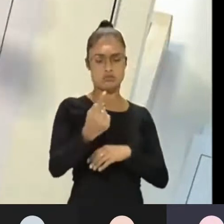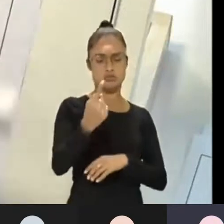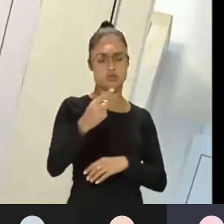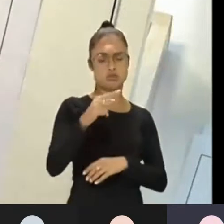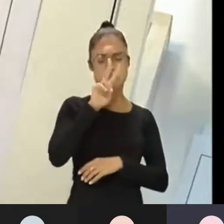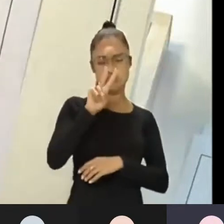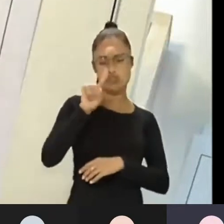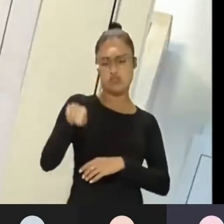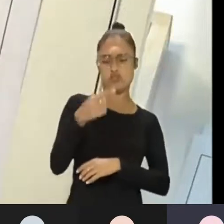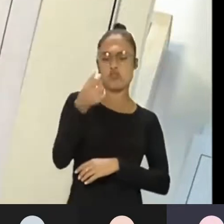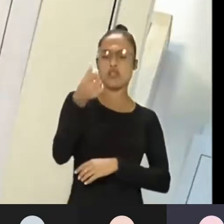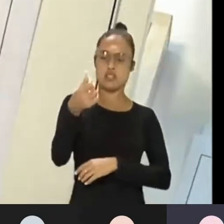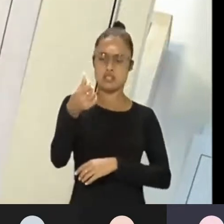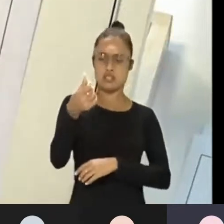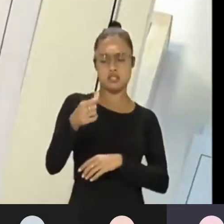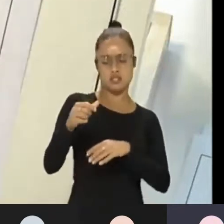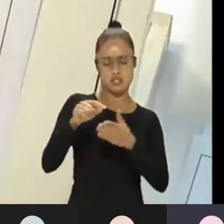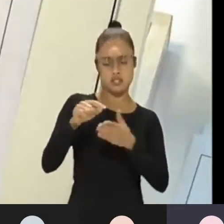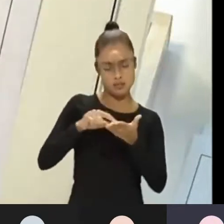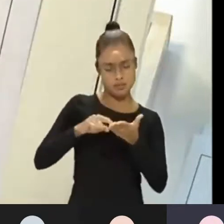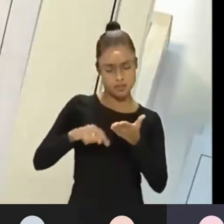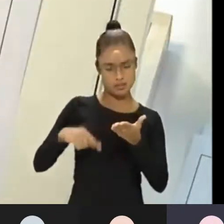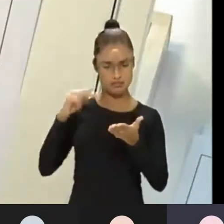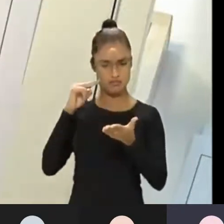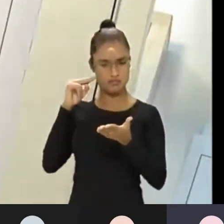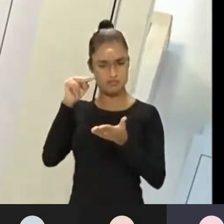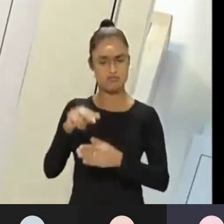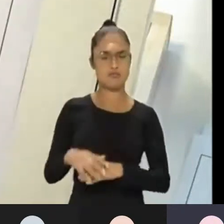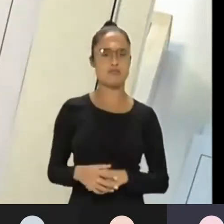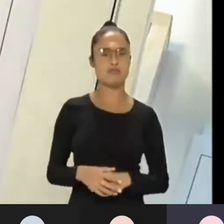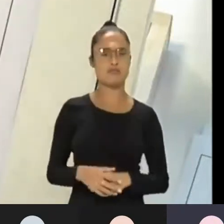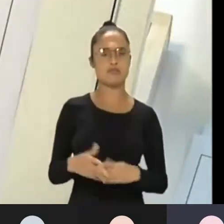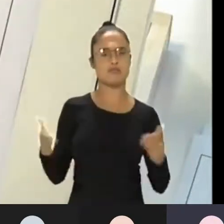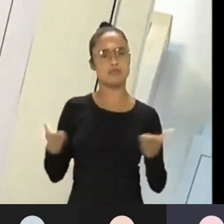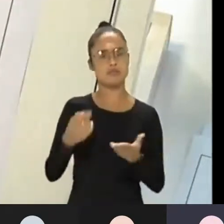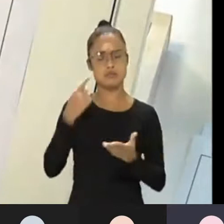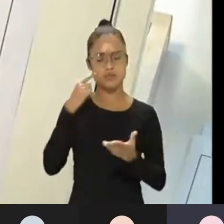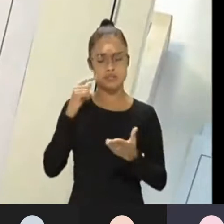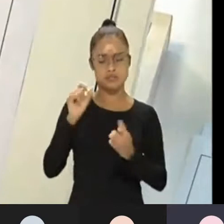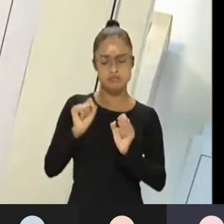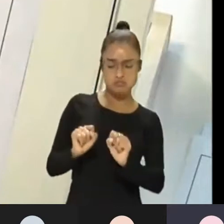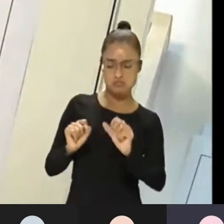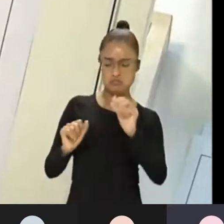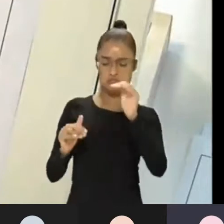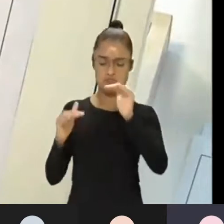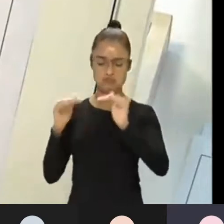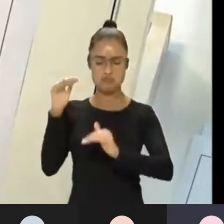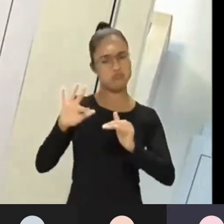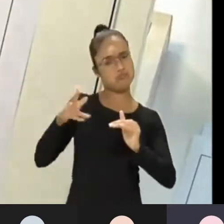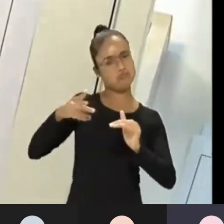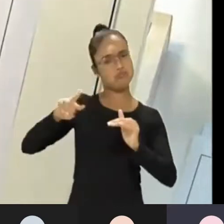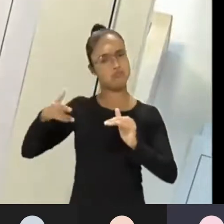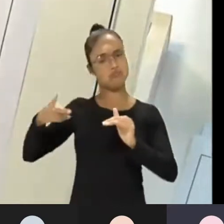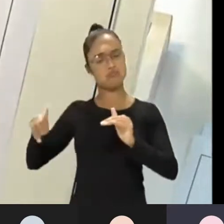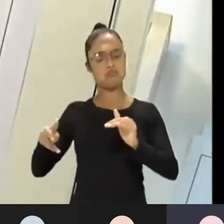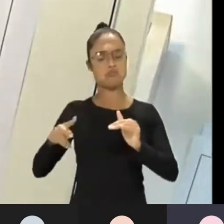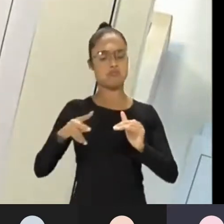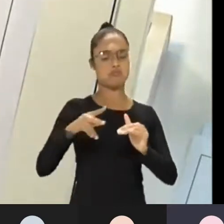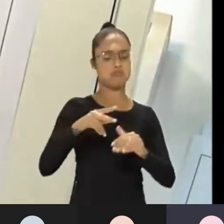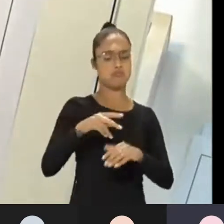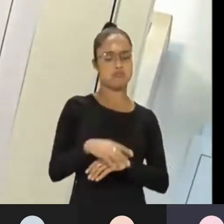2,6 na minha impressão aqui. Pode ter uma distorção, dependendo da